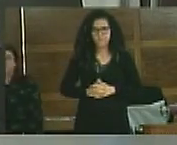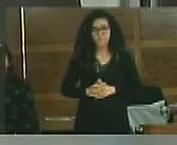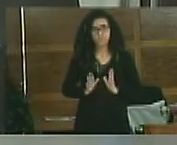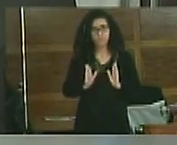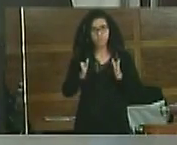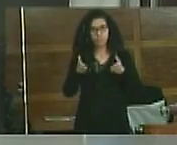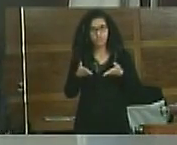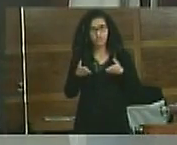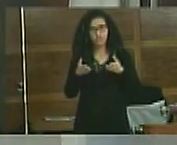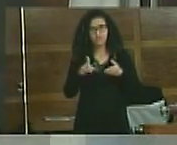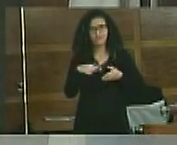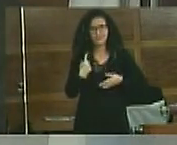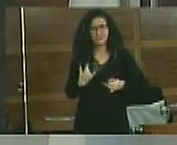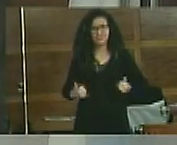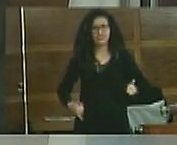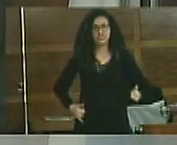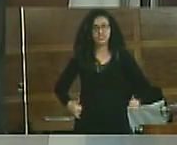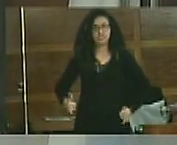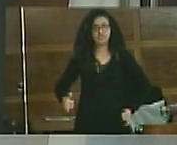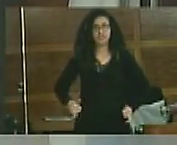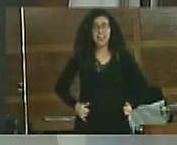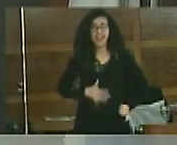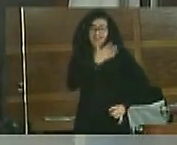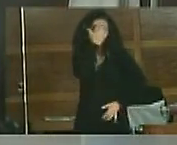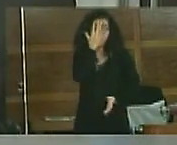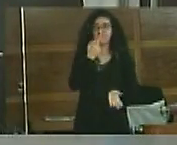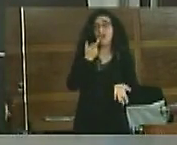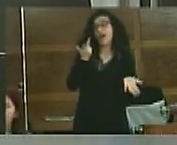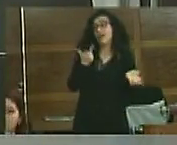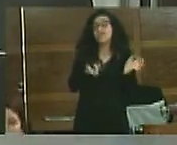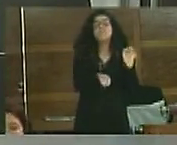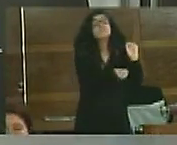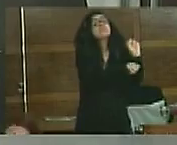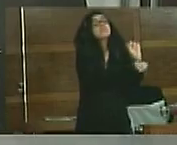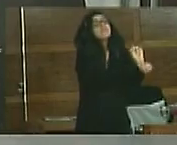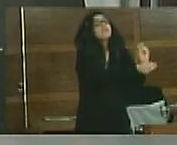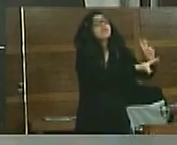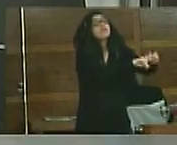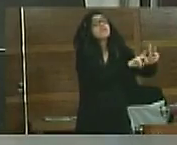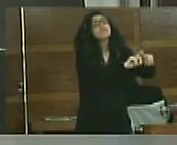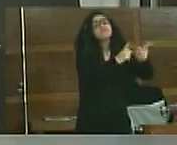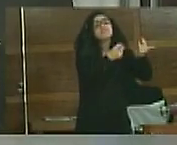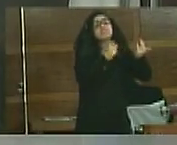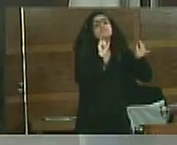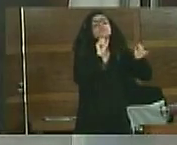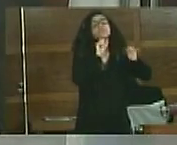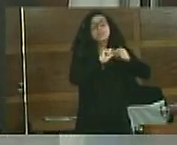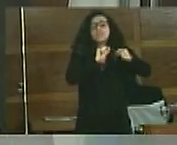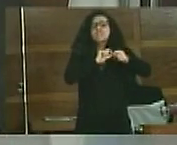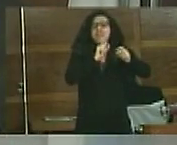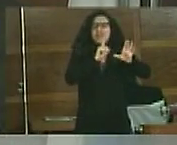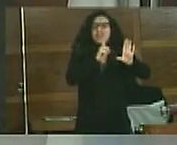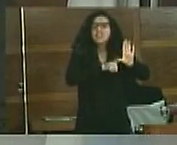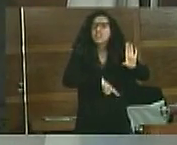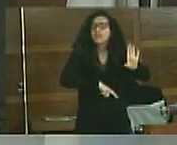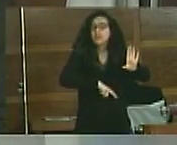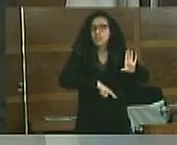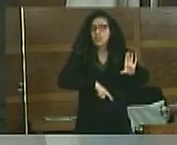Que hoje nós estamos sofrendo, e aí muitos falam, ah, está preso, mas qual é o crime dele? Não matou ninguém, não